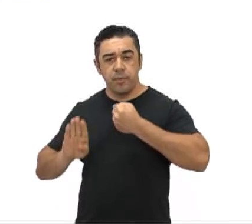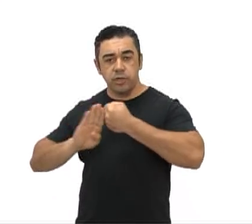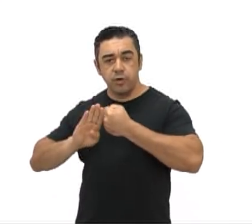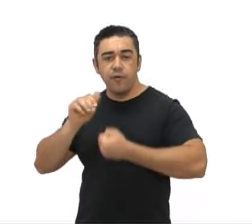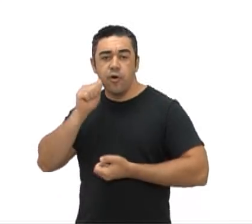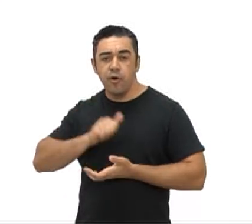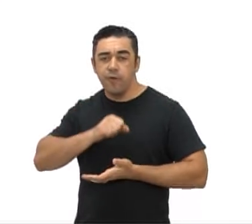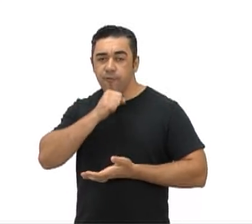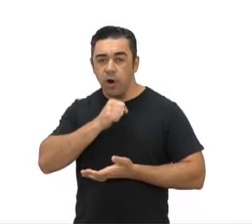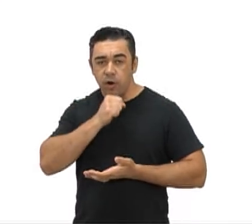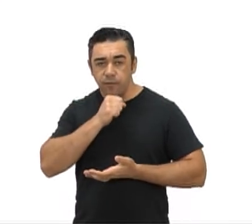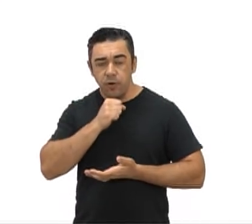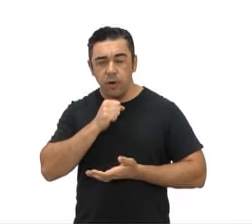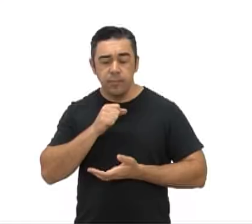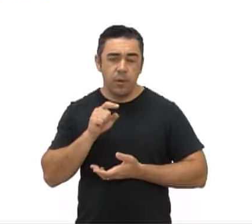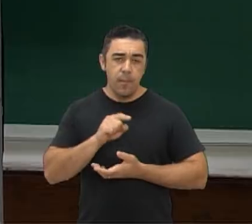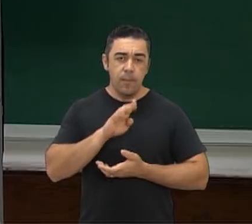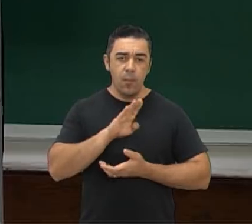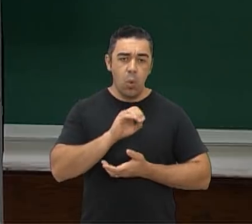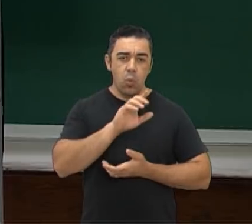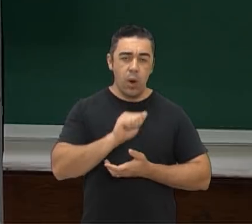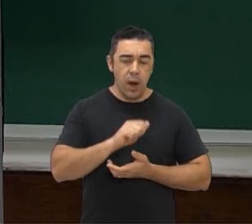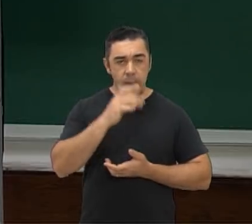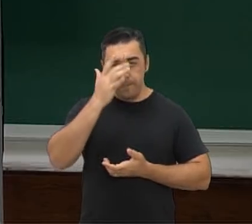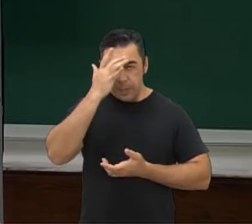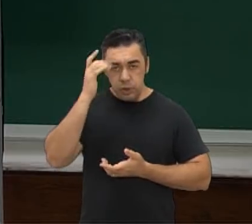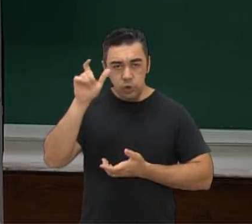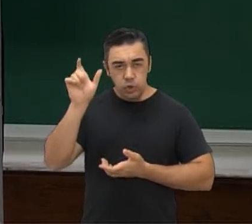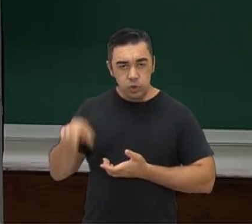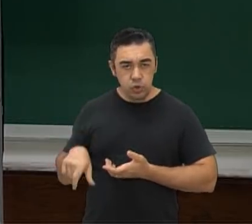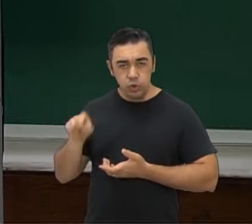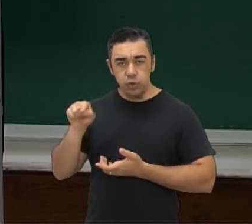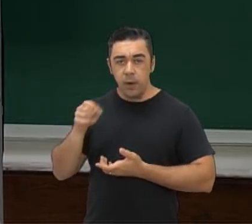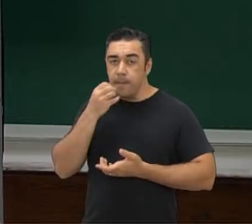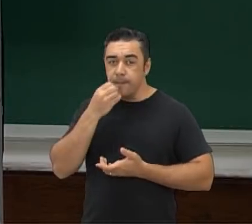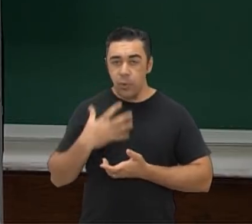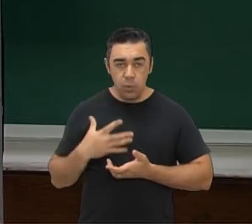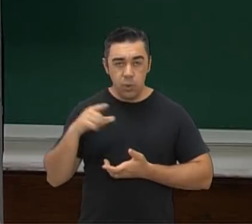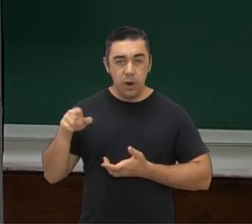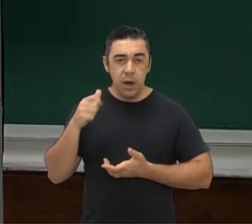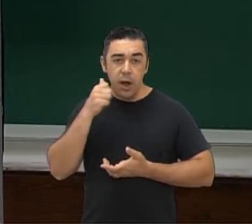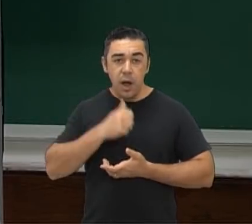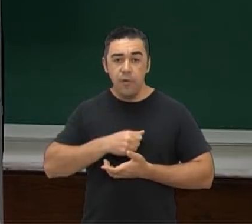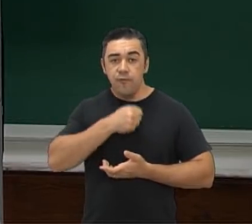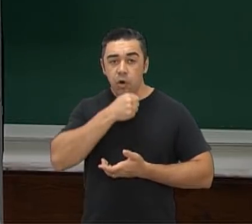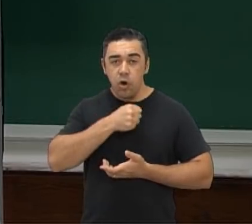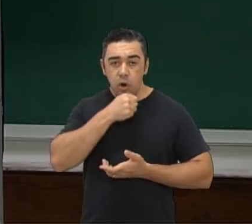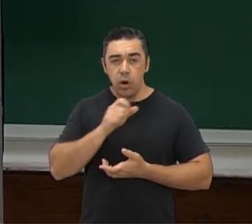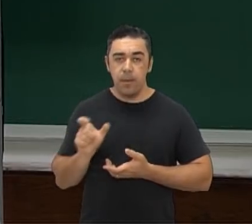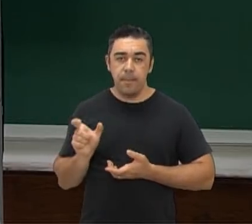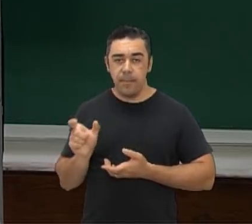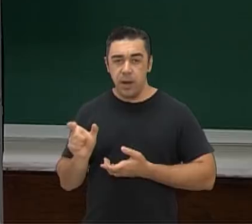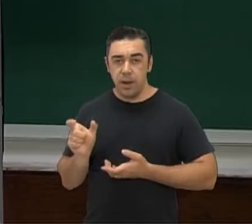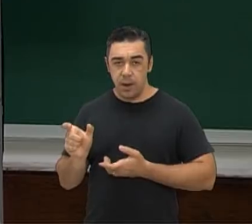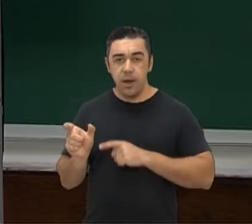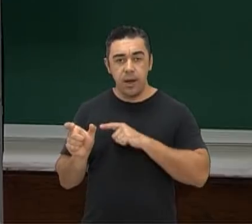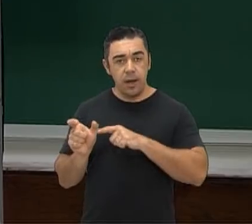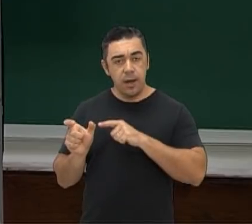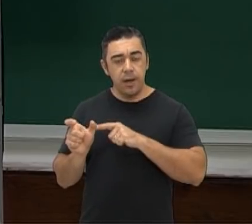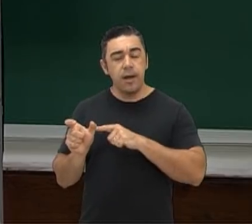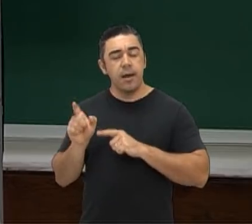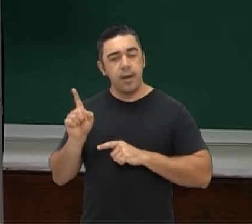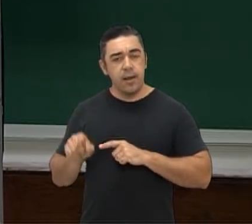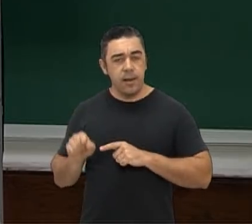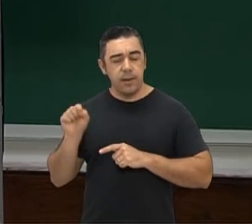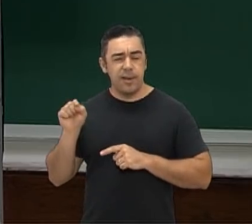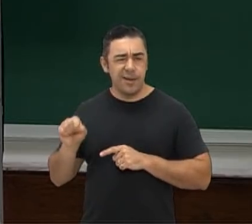à avó, uma pessoa boazinha, né? Então, nesse caso, a gente tem que a avó é uma palavra que a gente considera dentro das